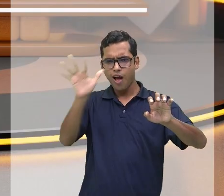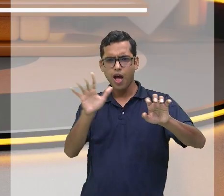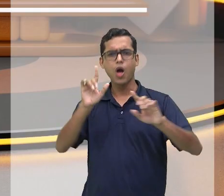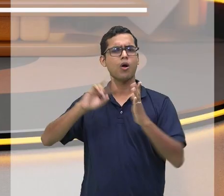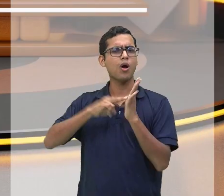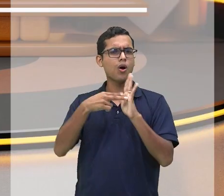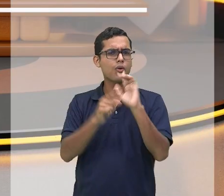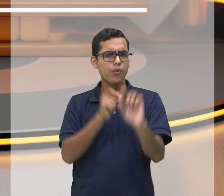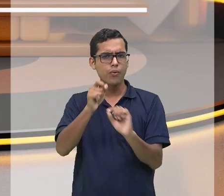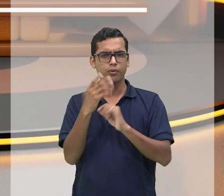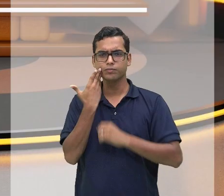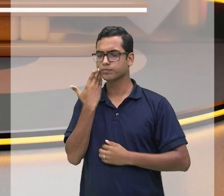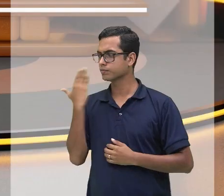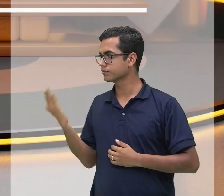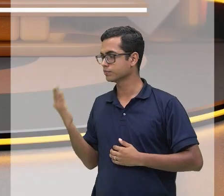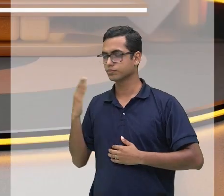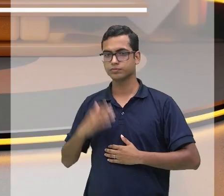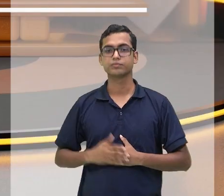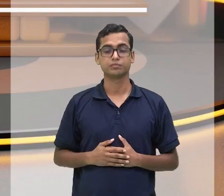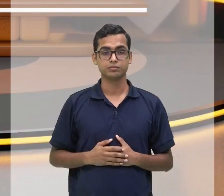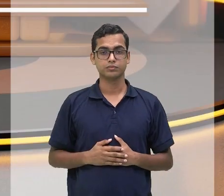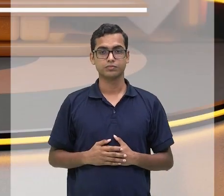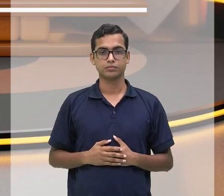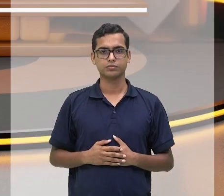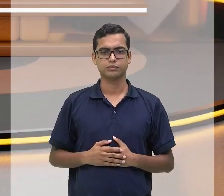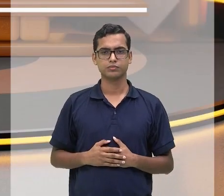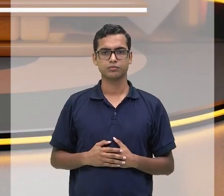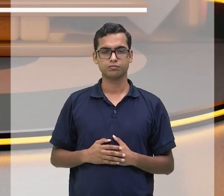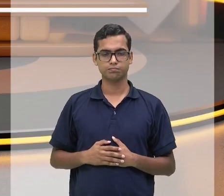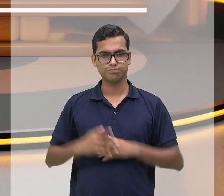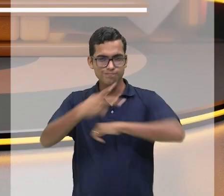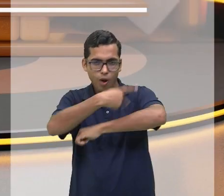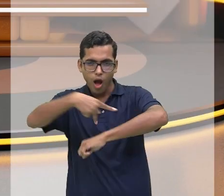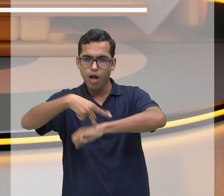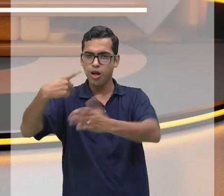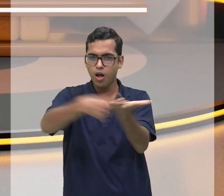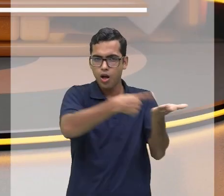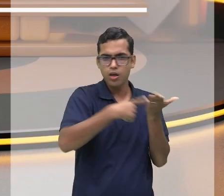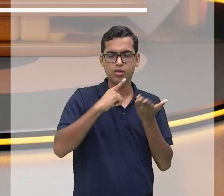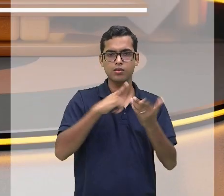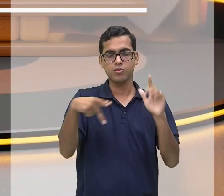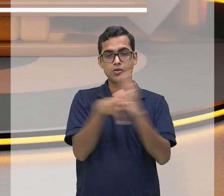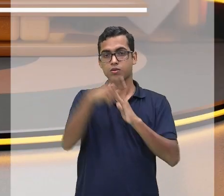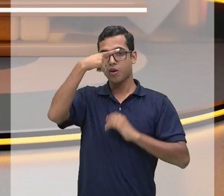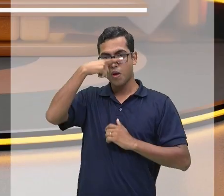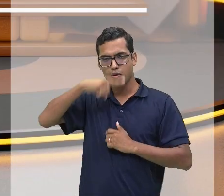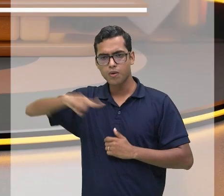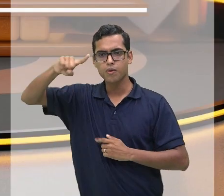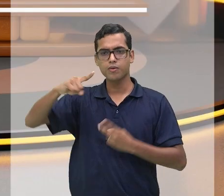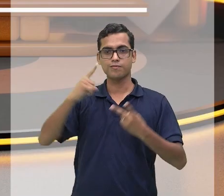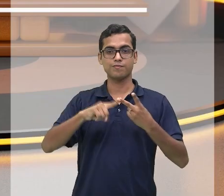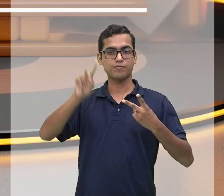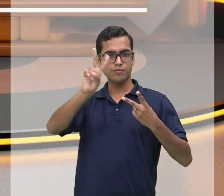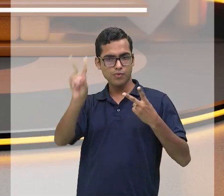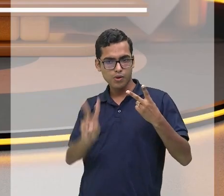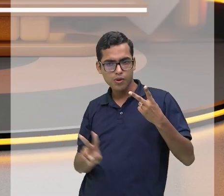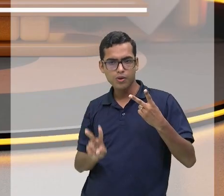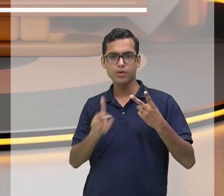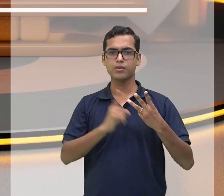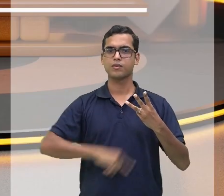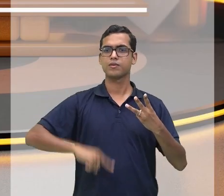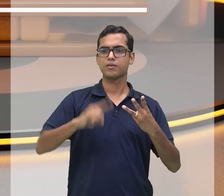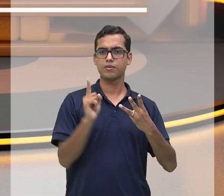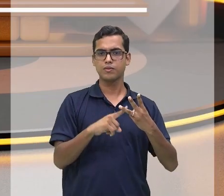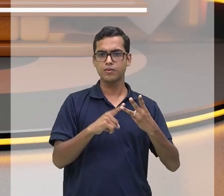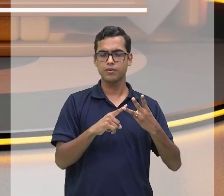asiáticos. No caso, nós teremos aí a Tailândia, né, o Vietnã, as Filipinas, a